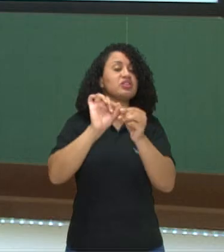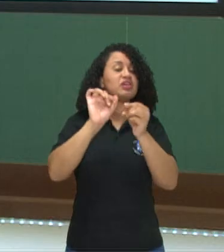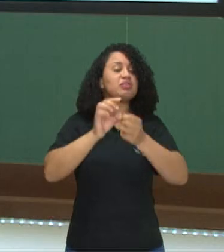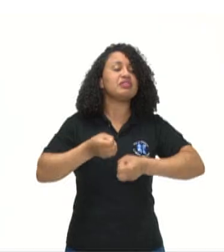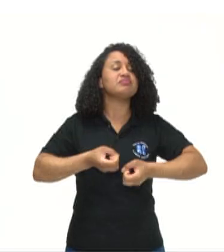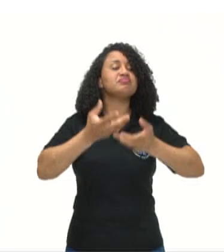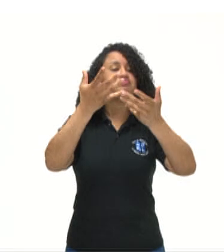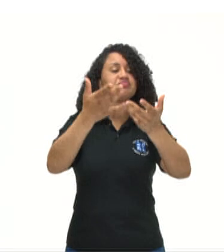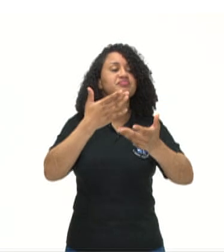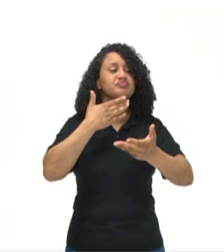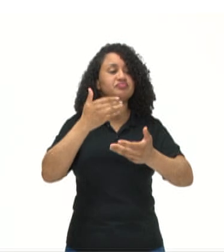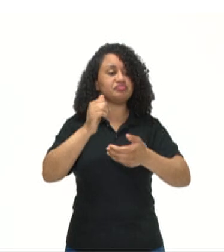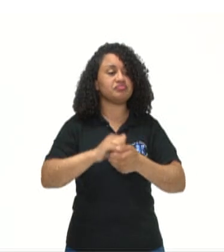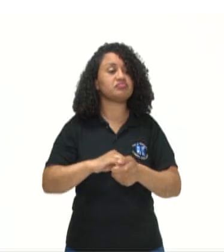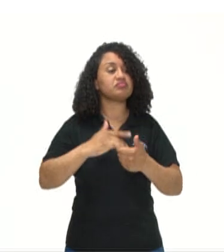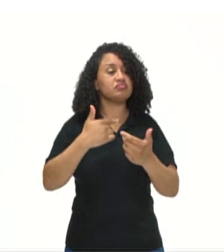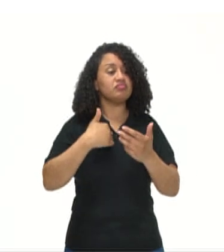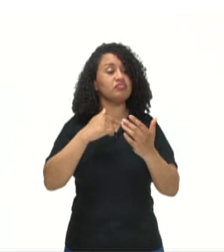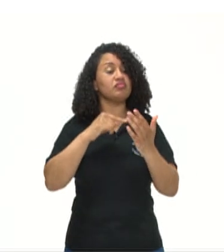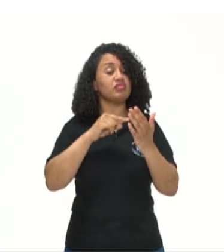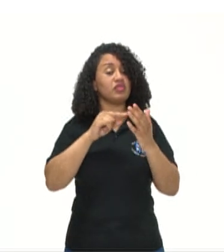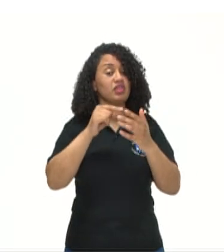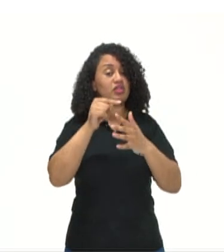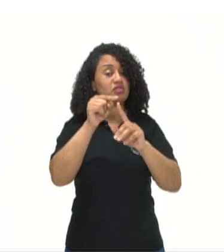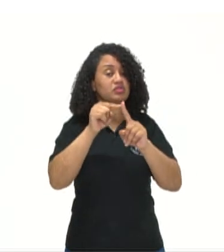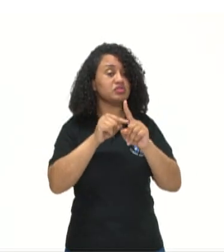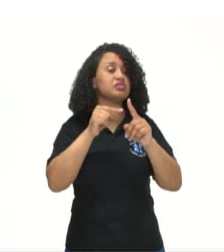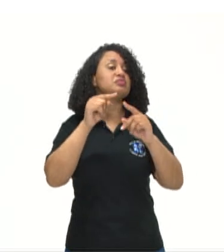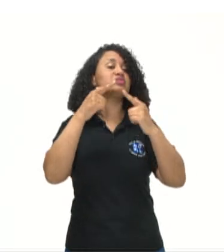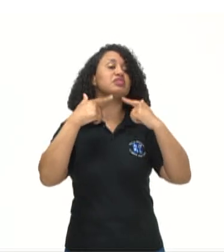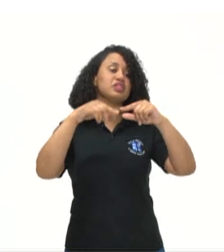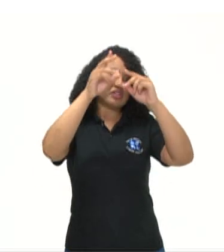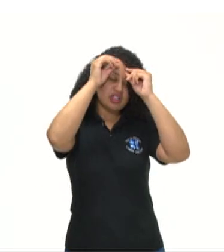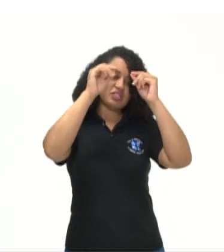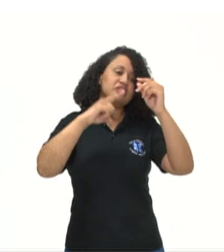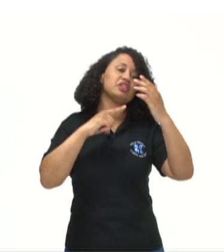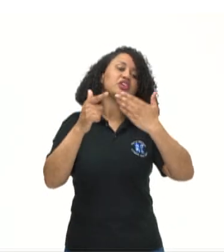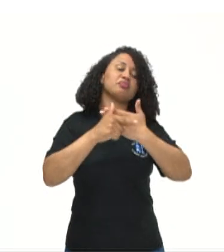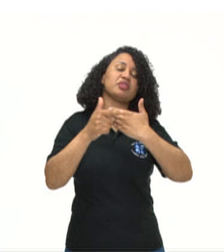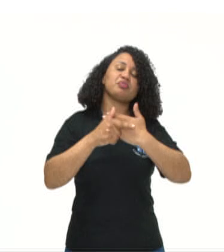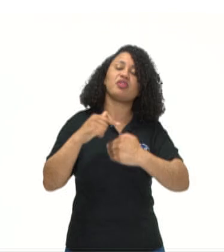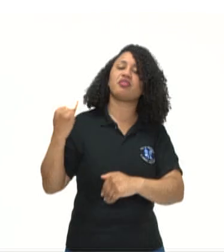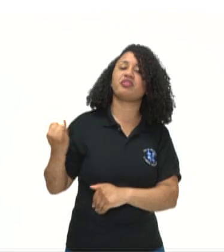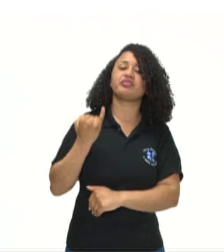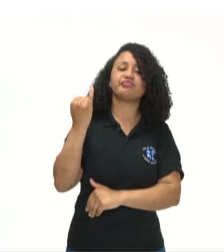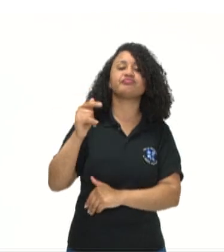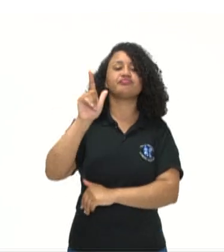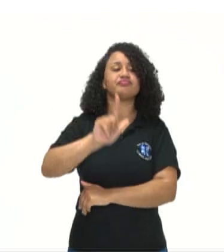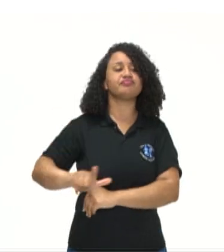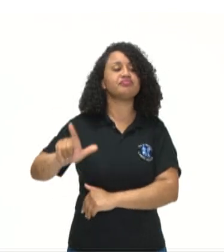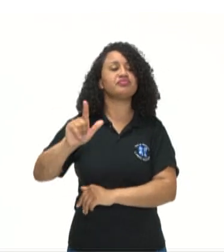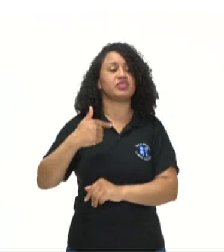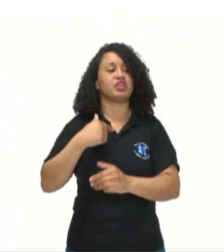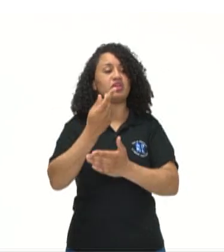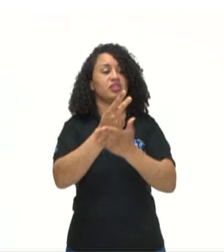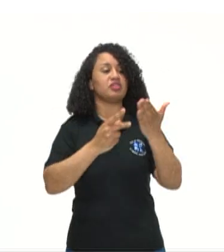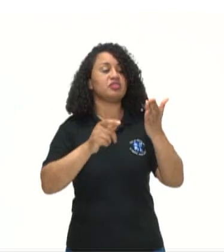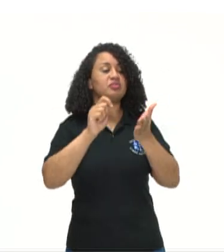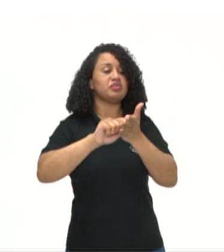as figuras de linguagem desempenham um papel importante na literatura. Os poemas são escritos em